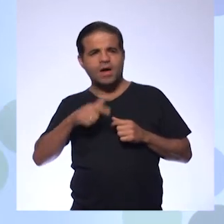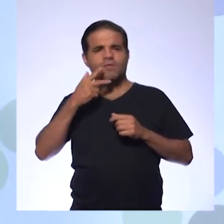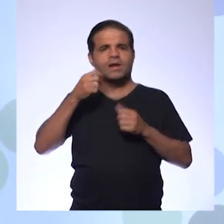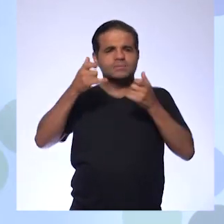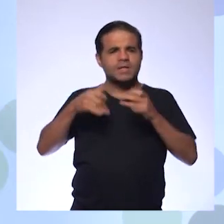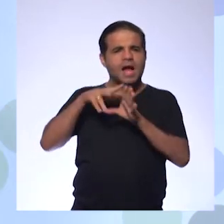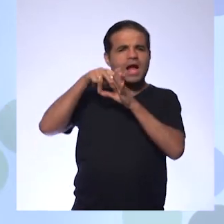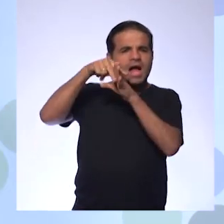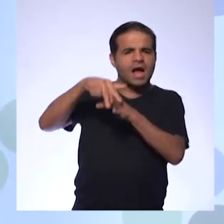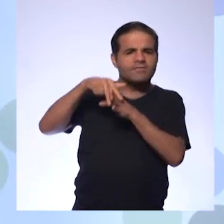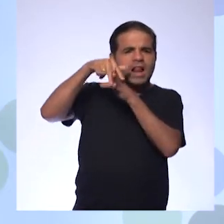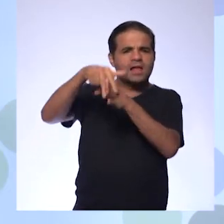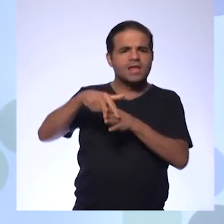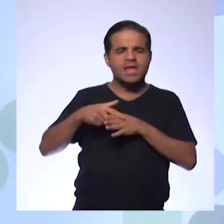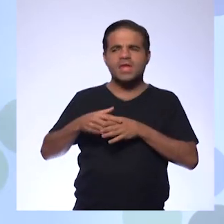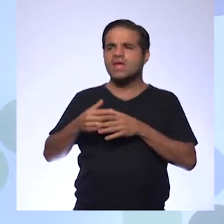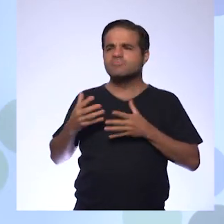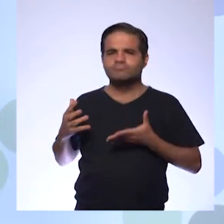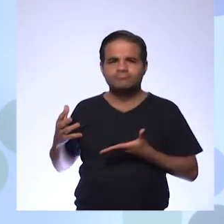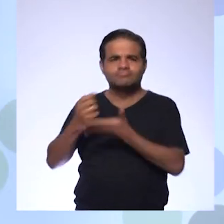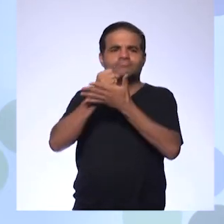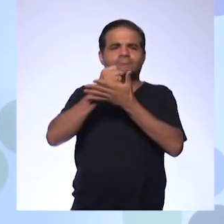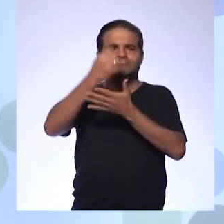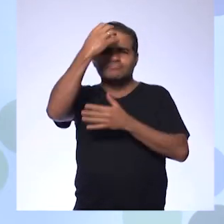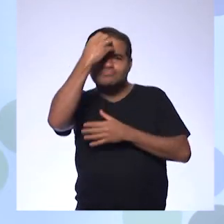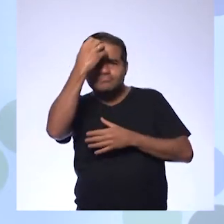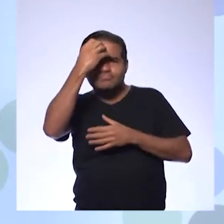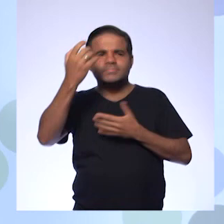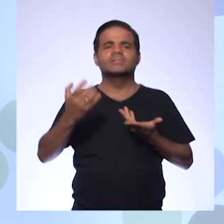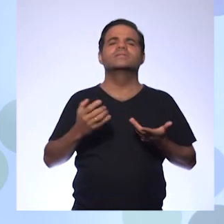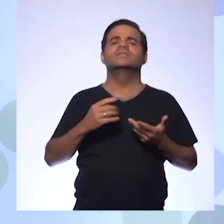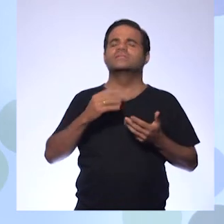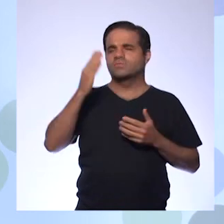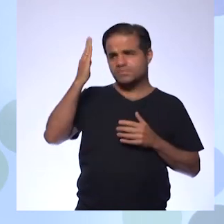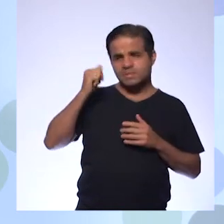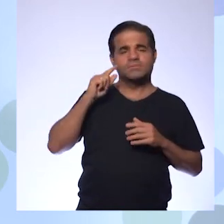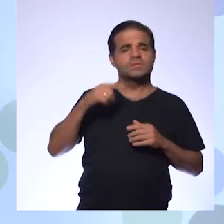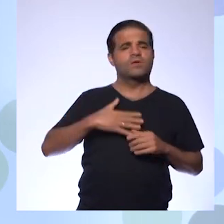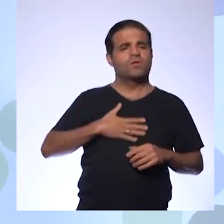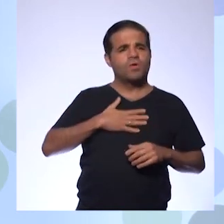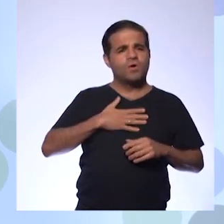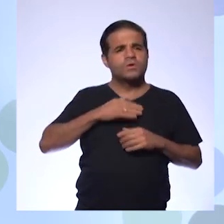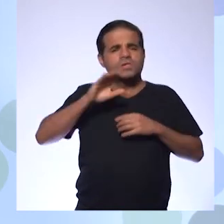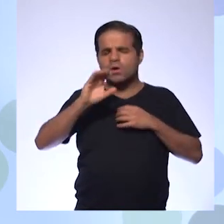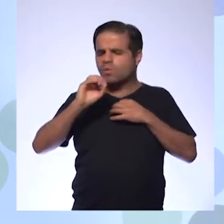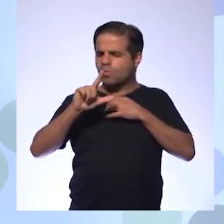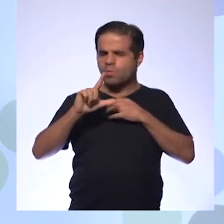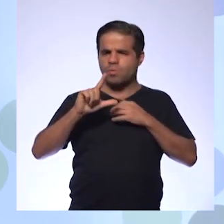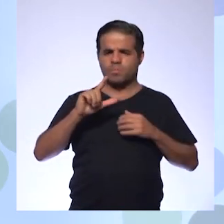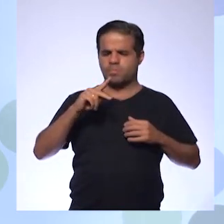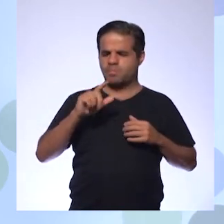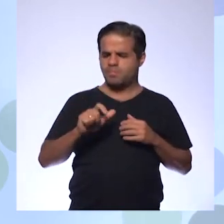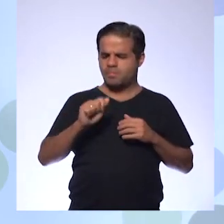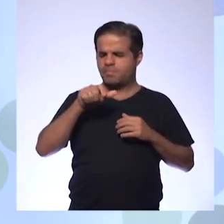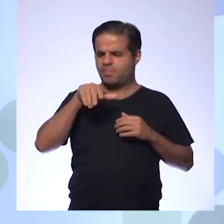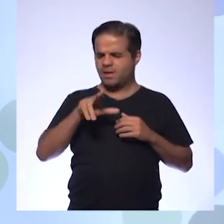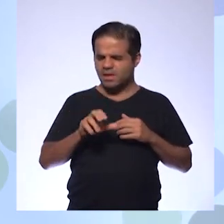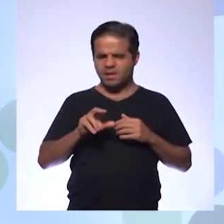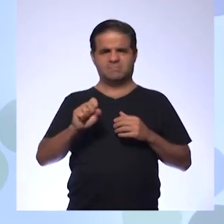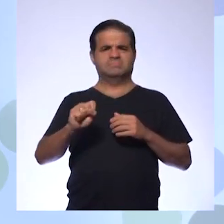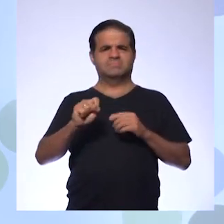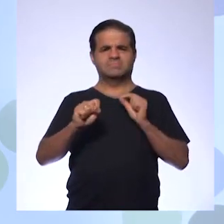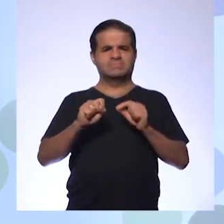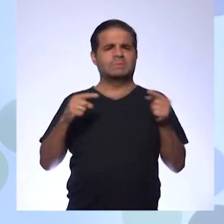de resgates a princesas, vamos falar de cosplayers. Eu sei que você gosta, é bem legal. Mas o que tem a ver cosplayers com